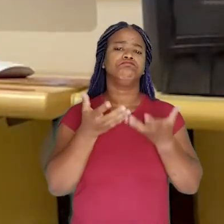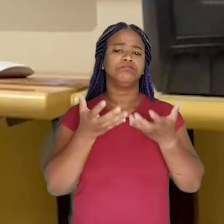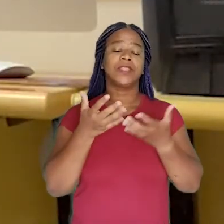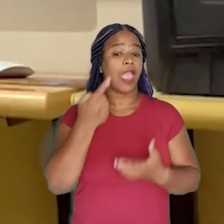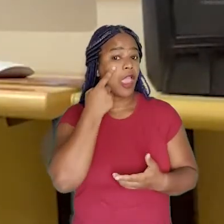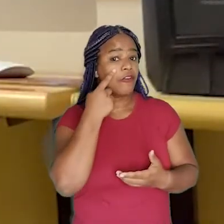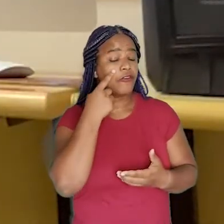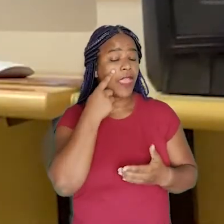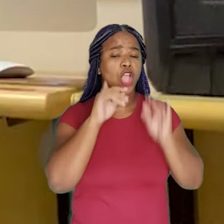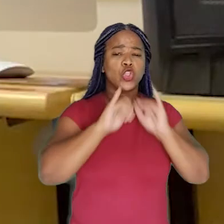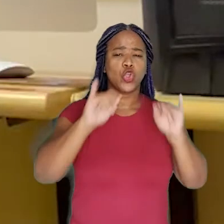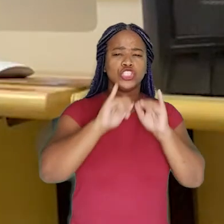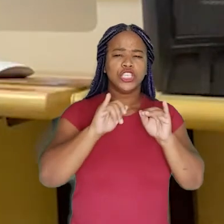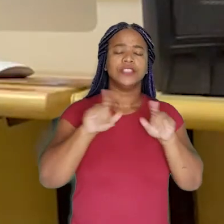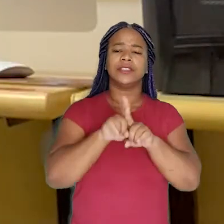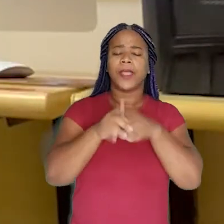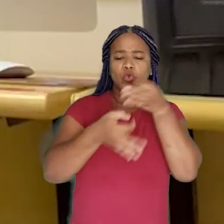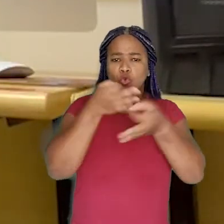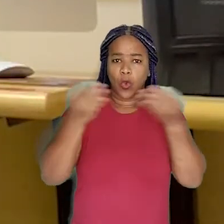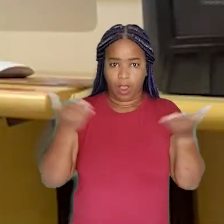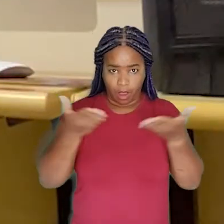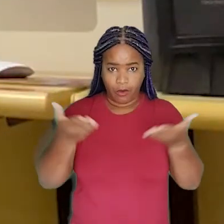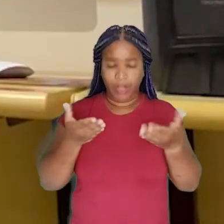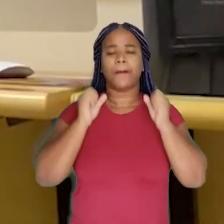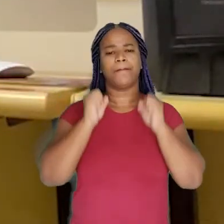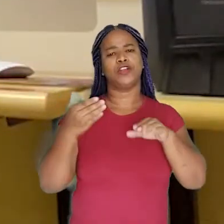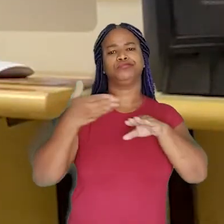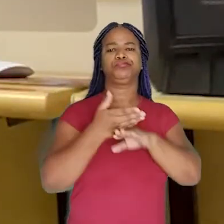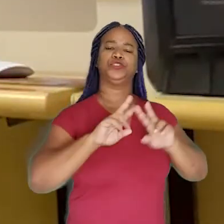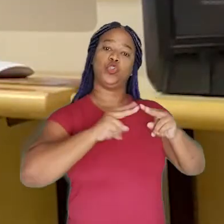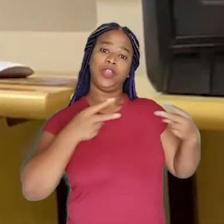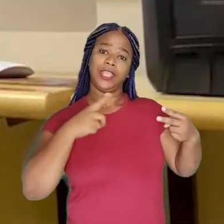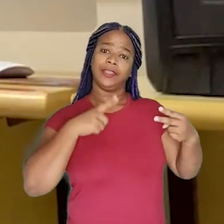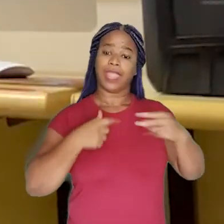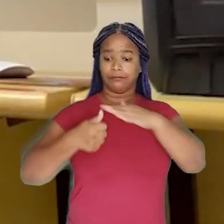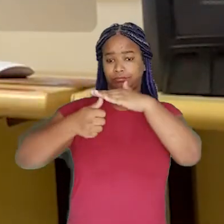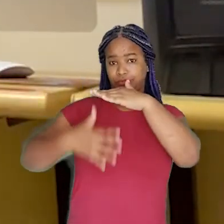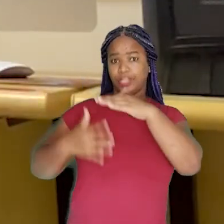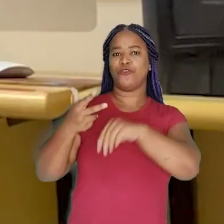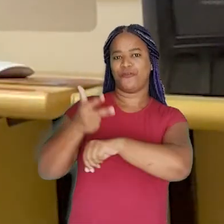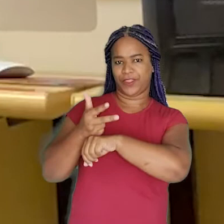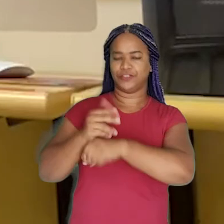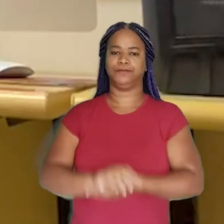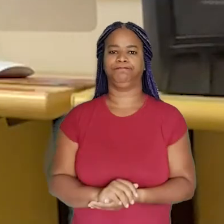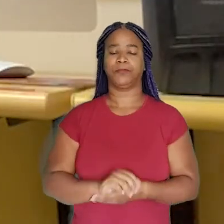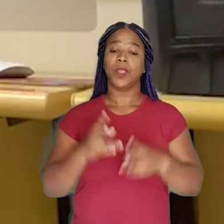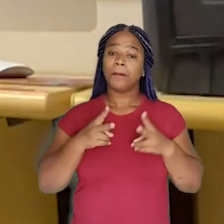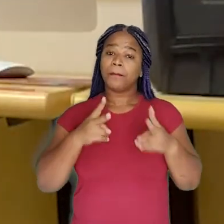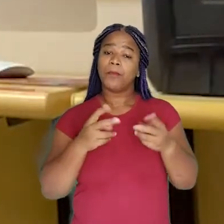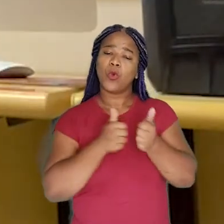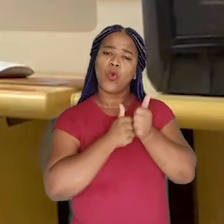quer conferir as notícias comentadas aqui, é só acessar os links que estão na descrição desse vídeo. Para